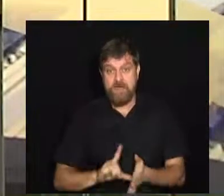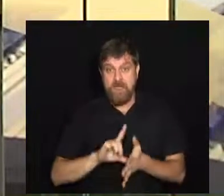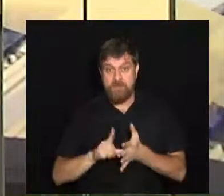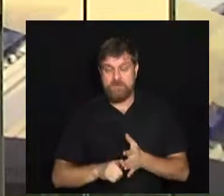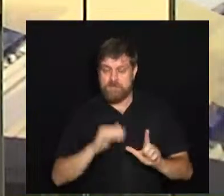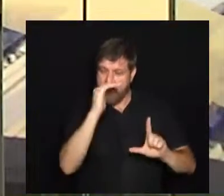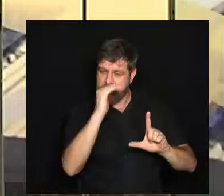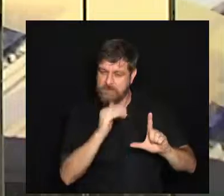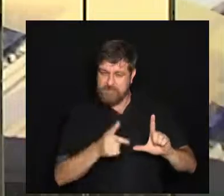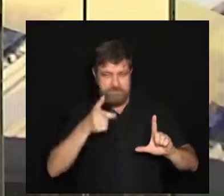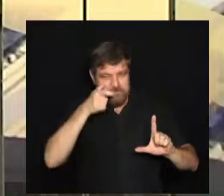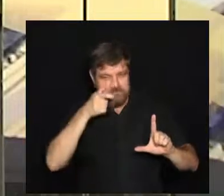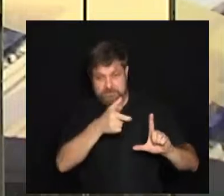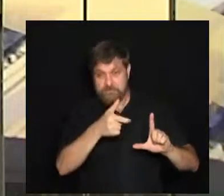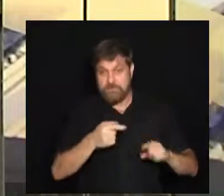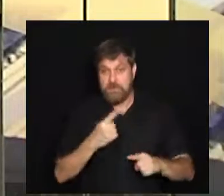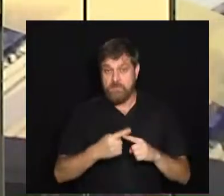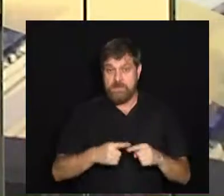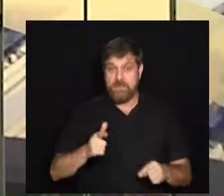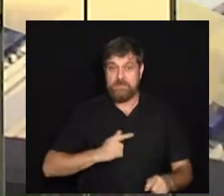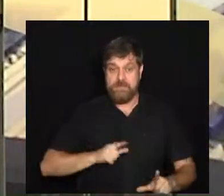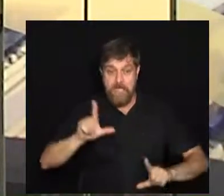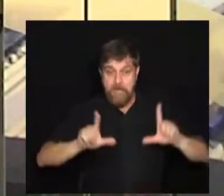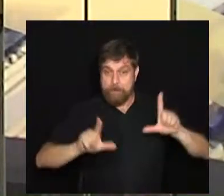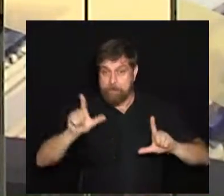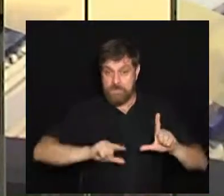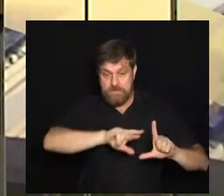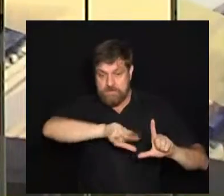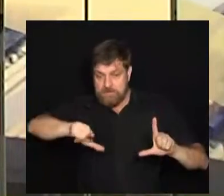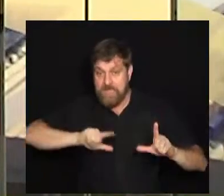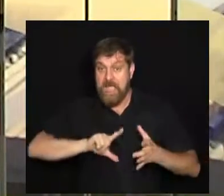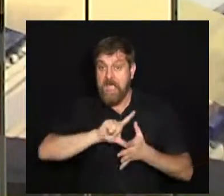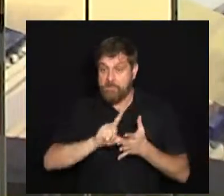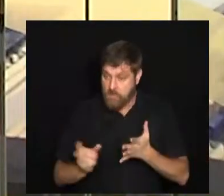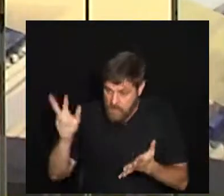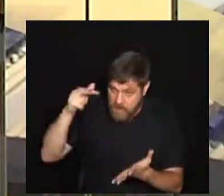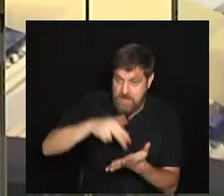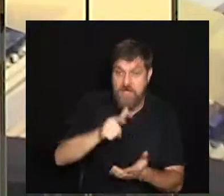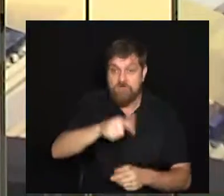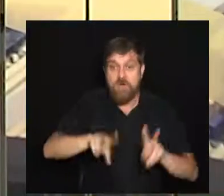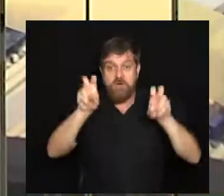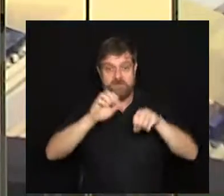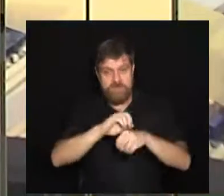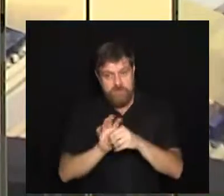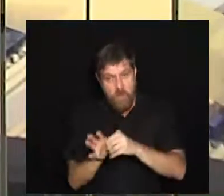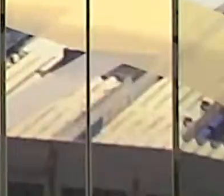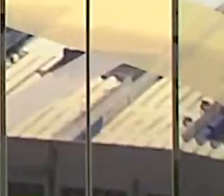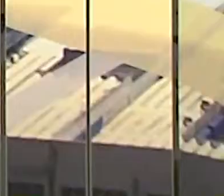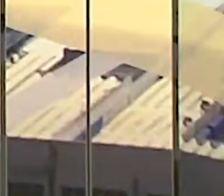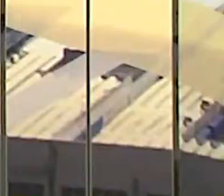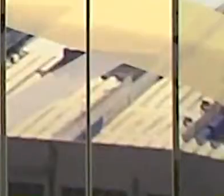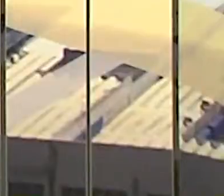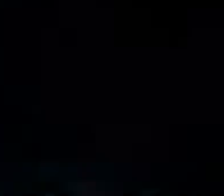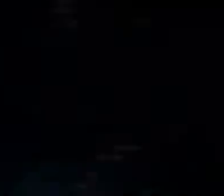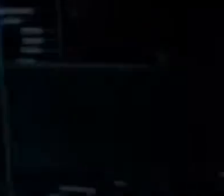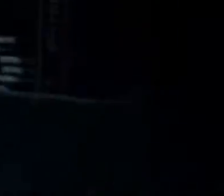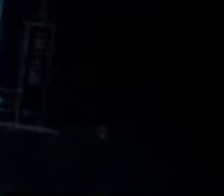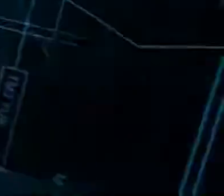continue na nossa programação porque tem outros programas em mais boletins sobre saúde sobre o coronavírus